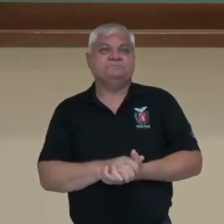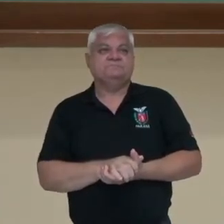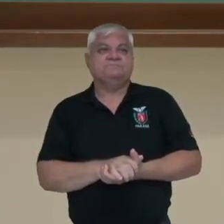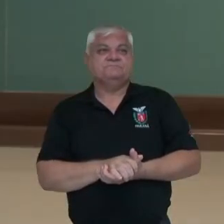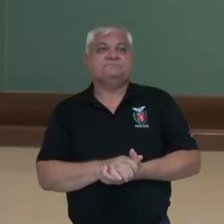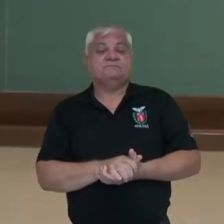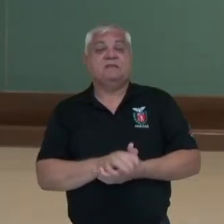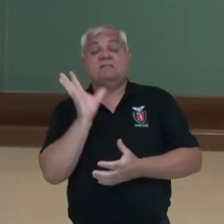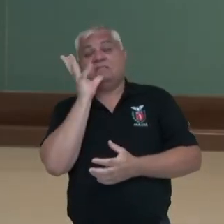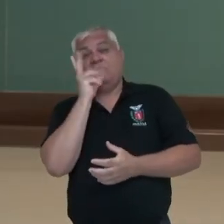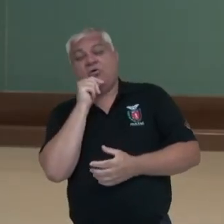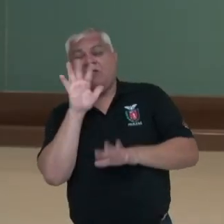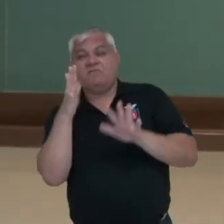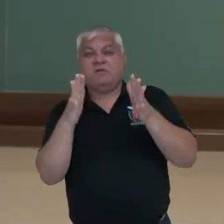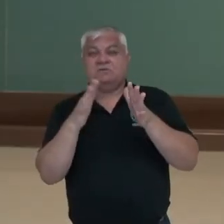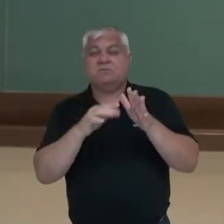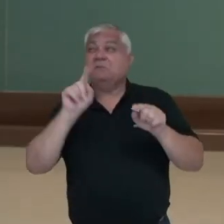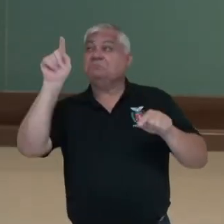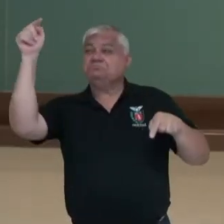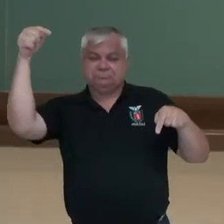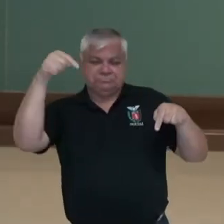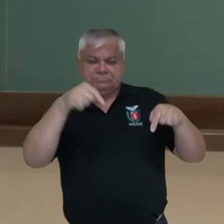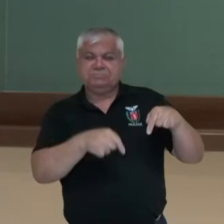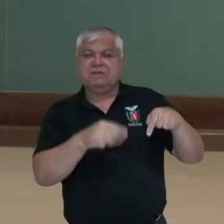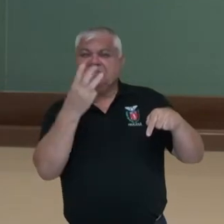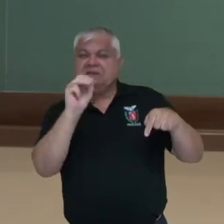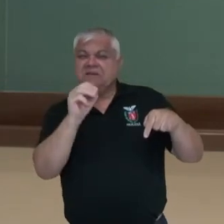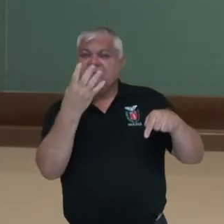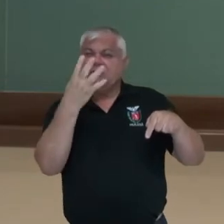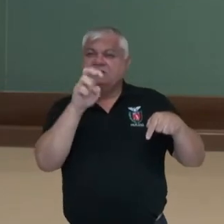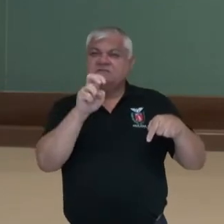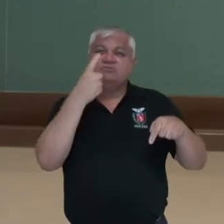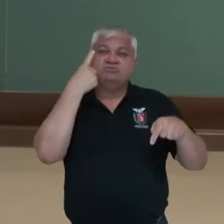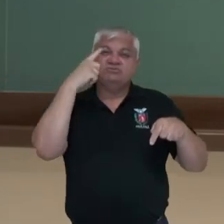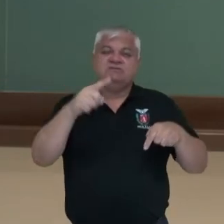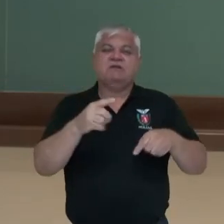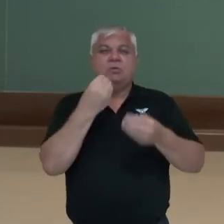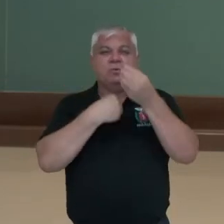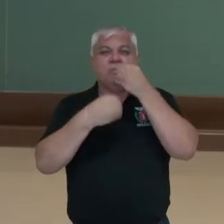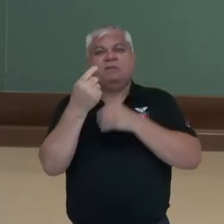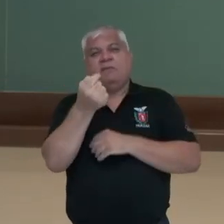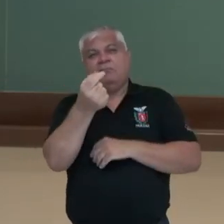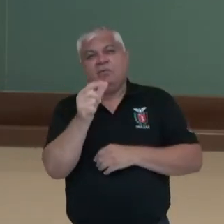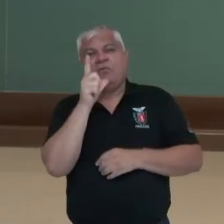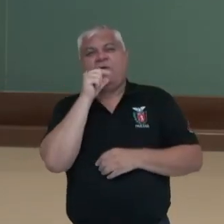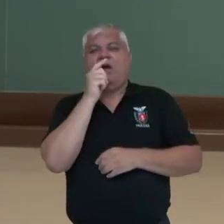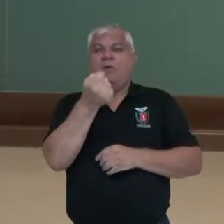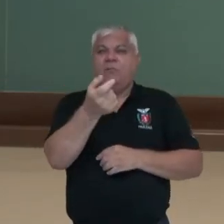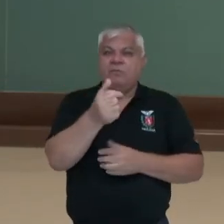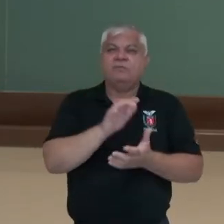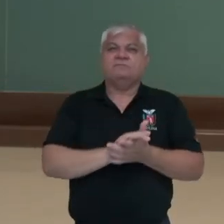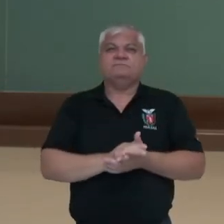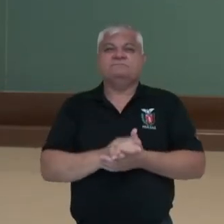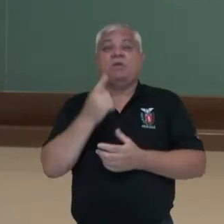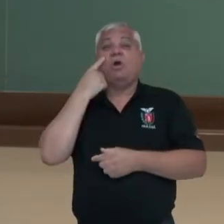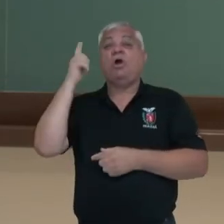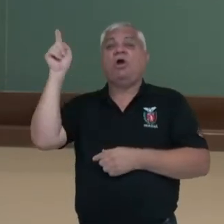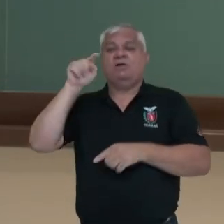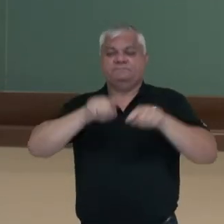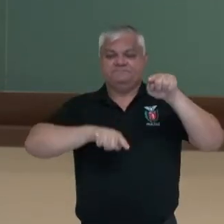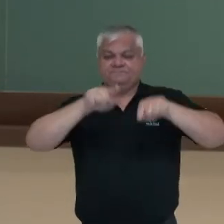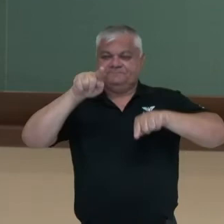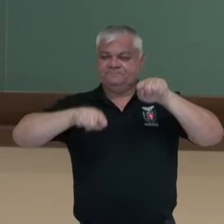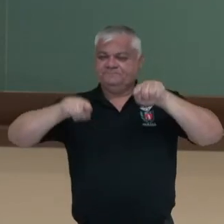A viagem durava entre 30 a 45 e a água e a comida eram muito poucas. Aqui um tráfico do